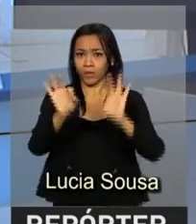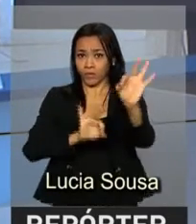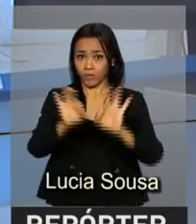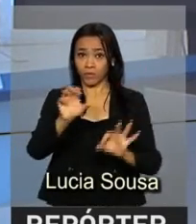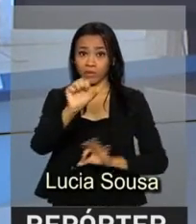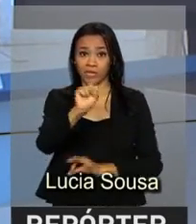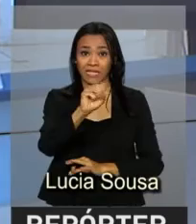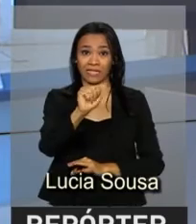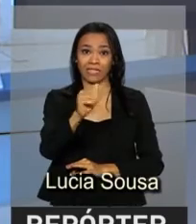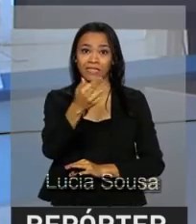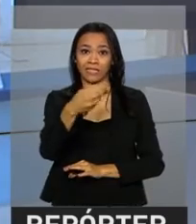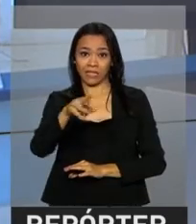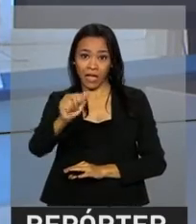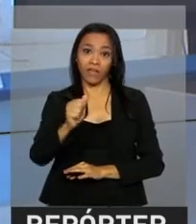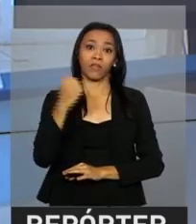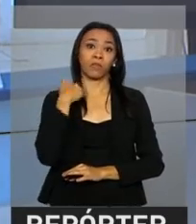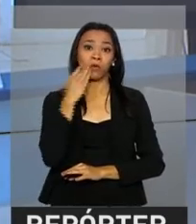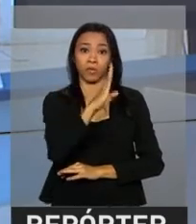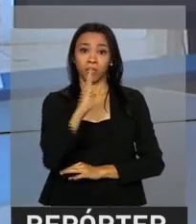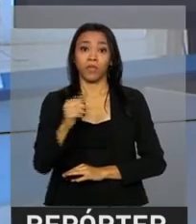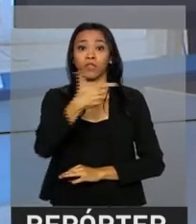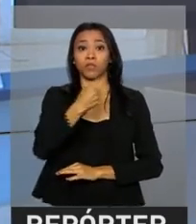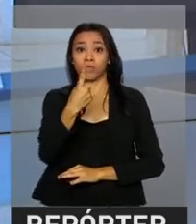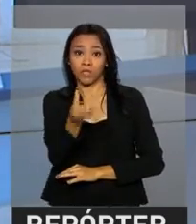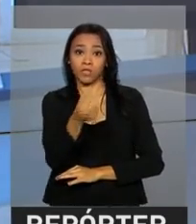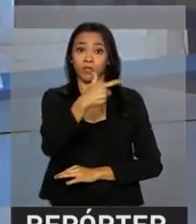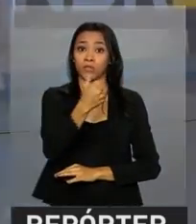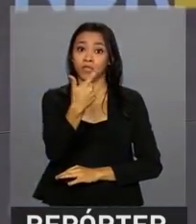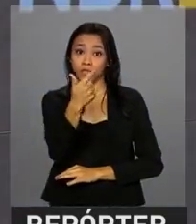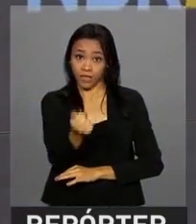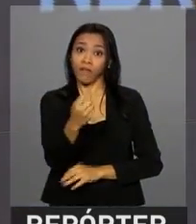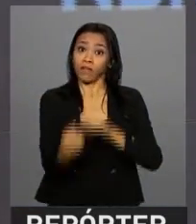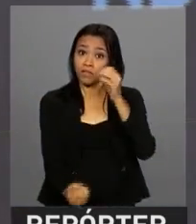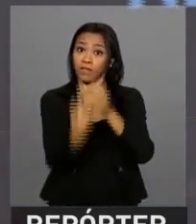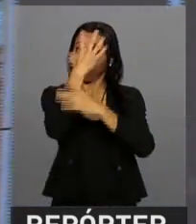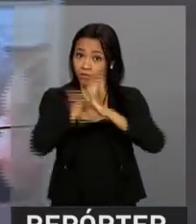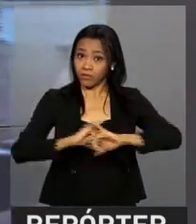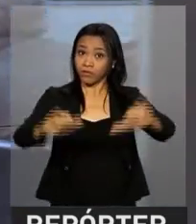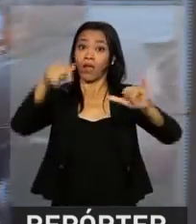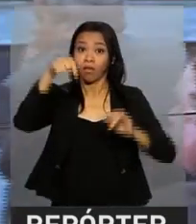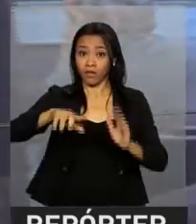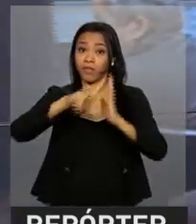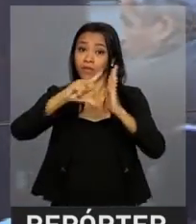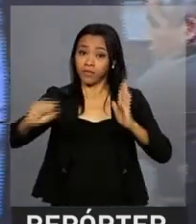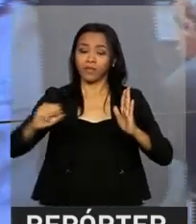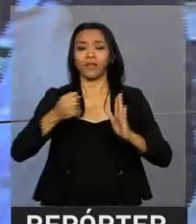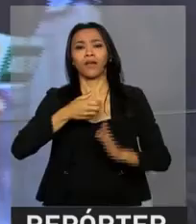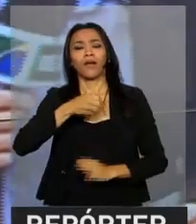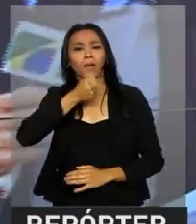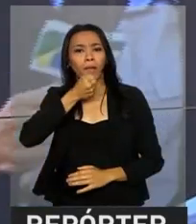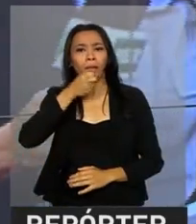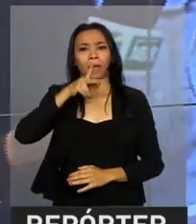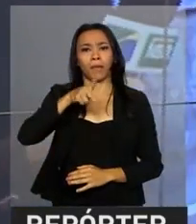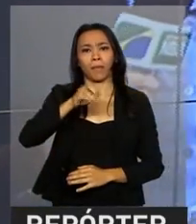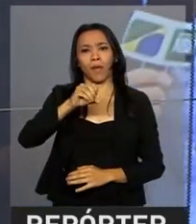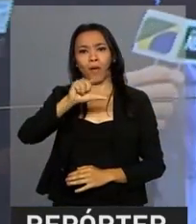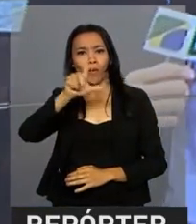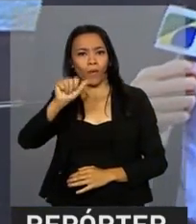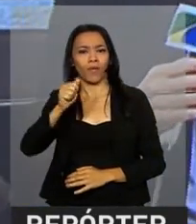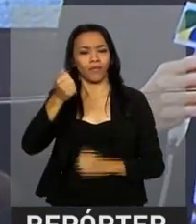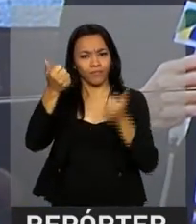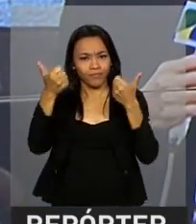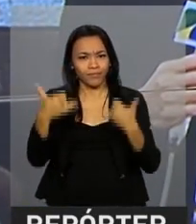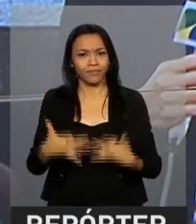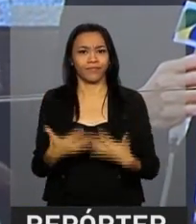Brasil 2016-2017 vai ser lançado aqui em Brasília. A repórter Paola Deorte tem as informações ao vivo. Oi, Paola.